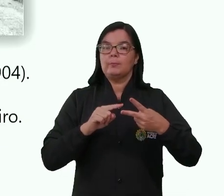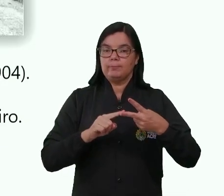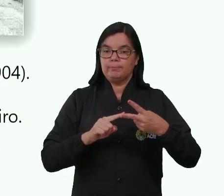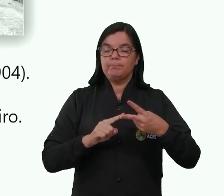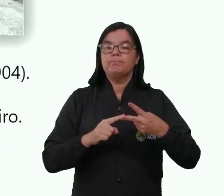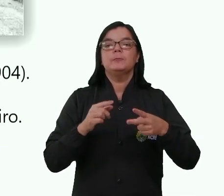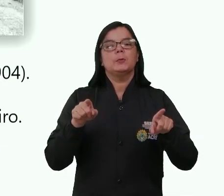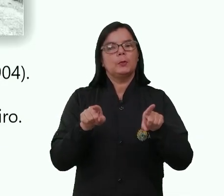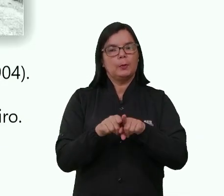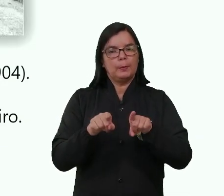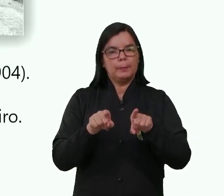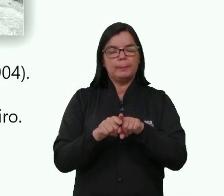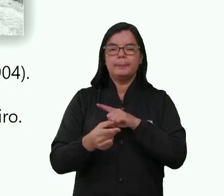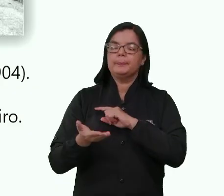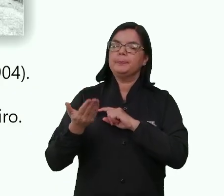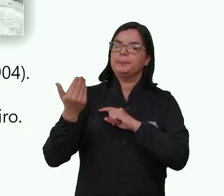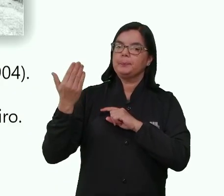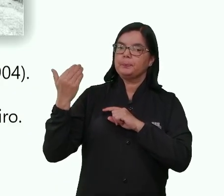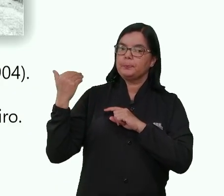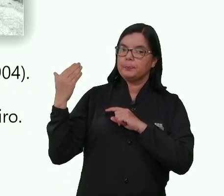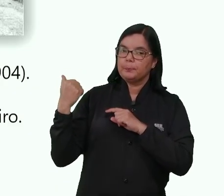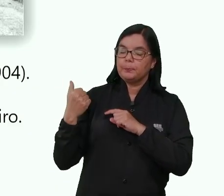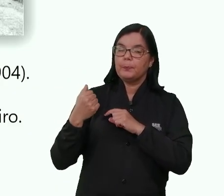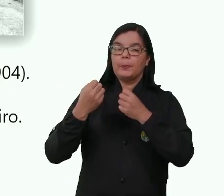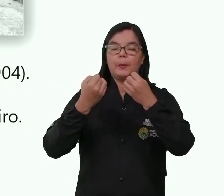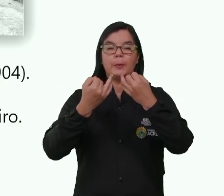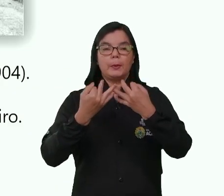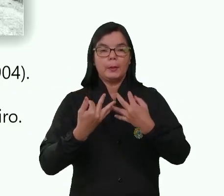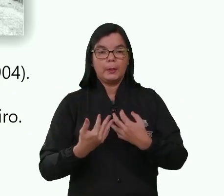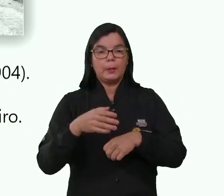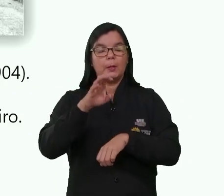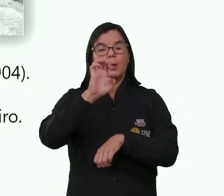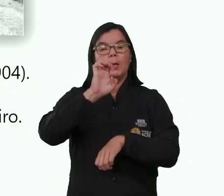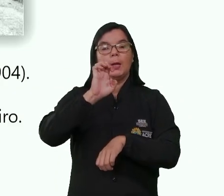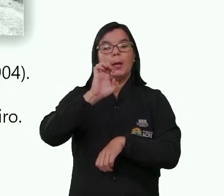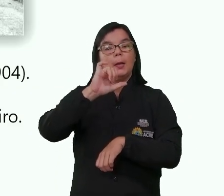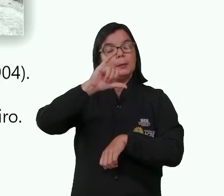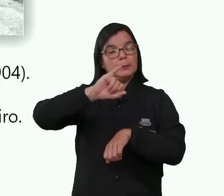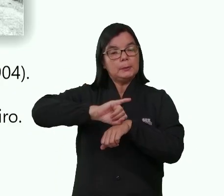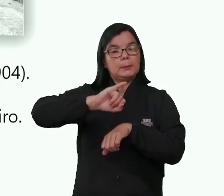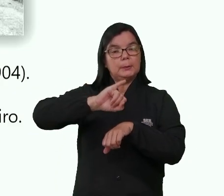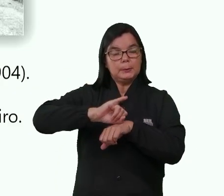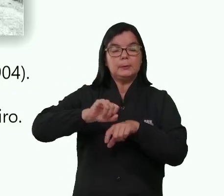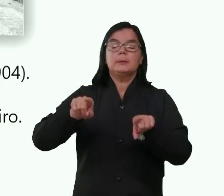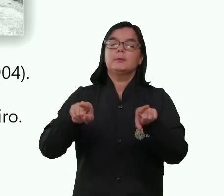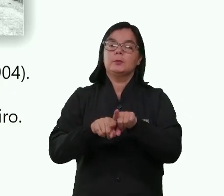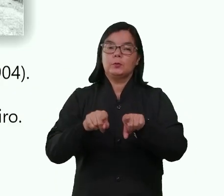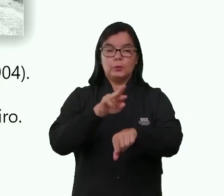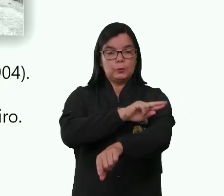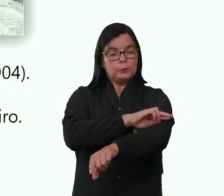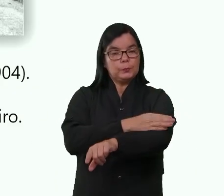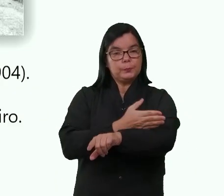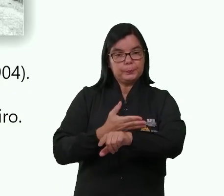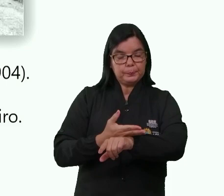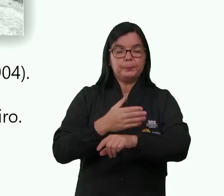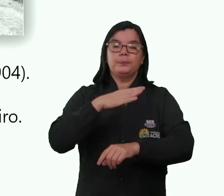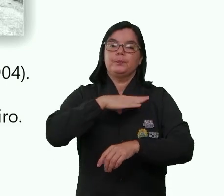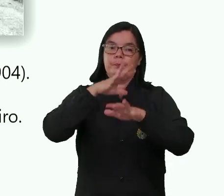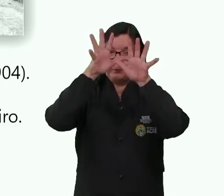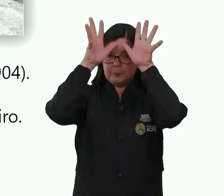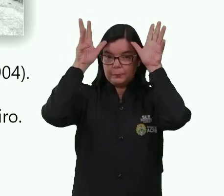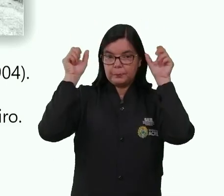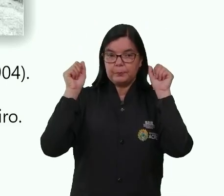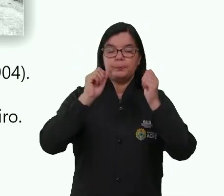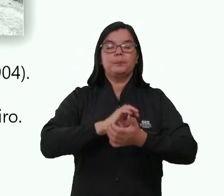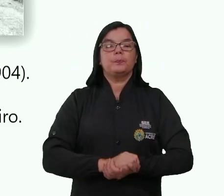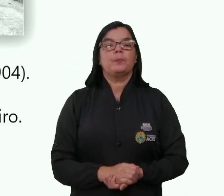bem antigas, e que elas acabam retratando a cidade de Rio Branco, a capital do estado do Acre.